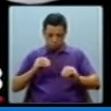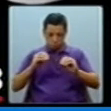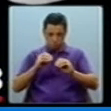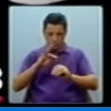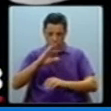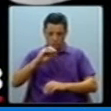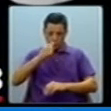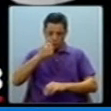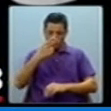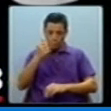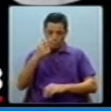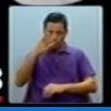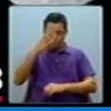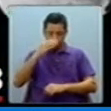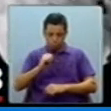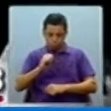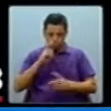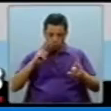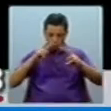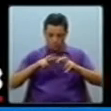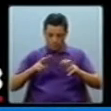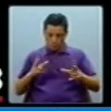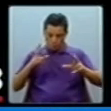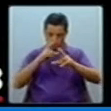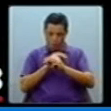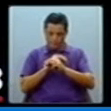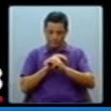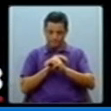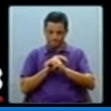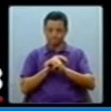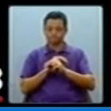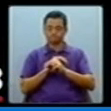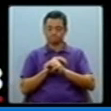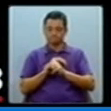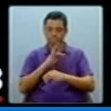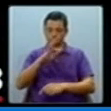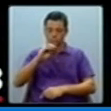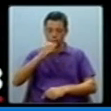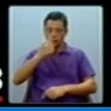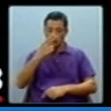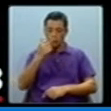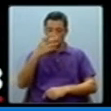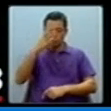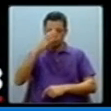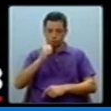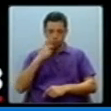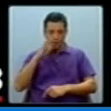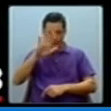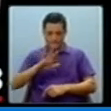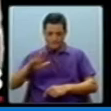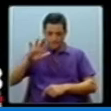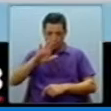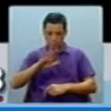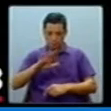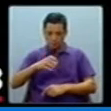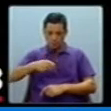É que Phobos, isto já é uma descoberta mais recente, Phobos é no fundo, há uma imagem muito gira que é um